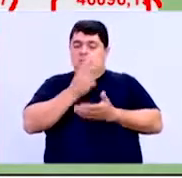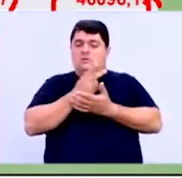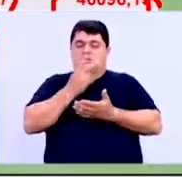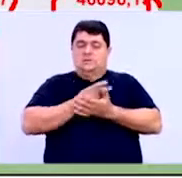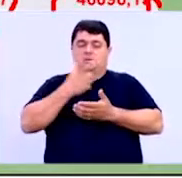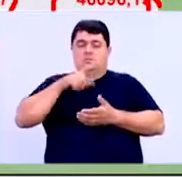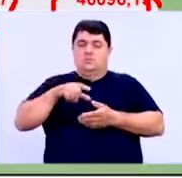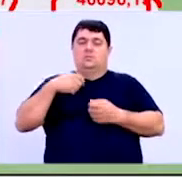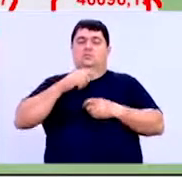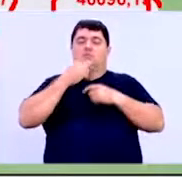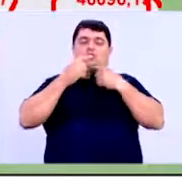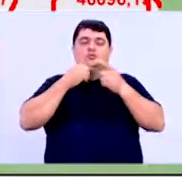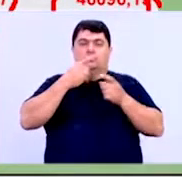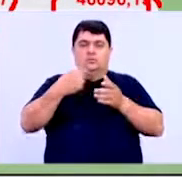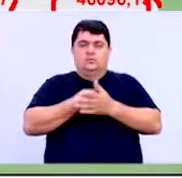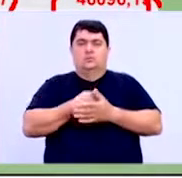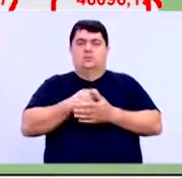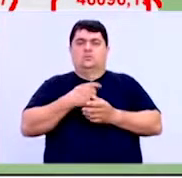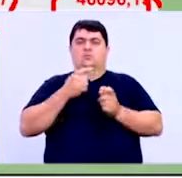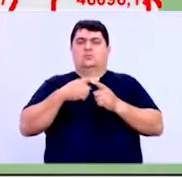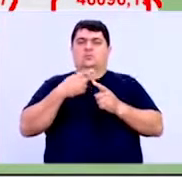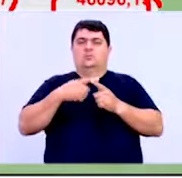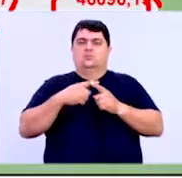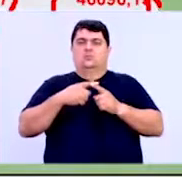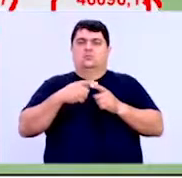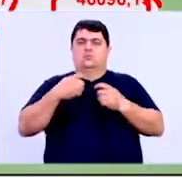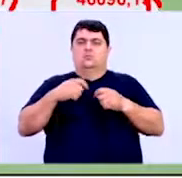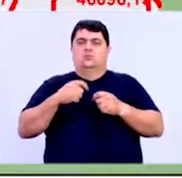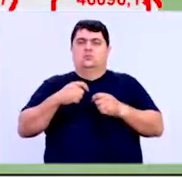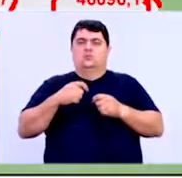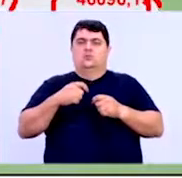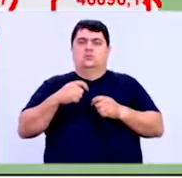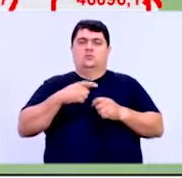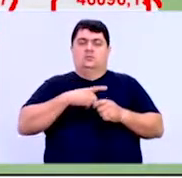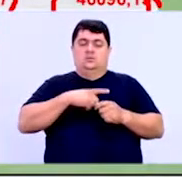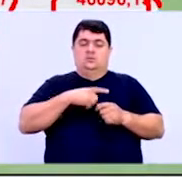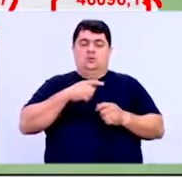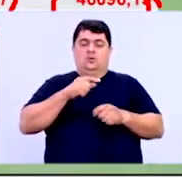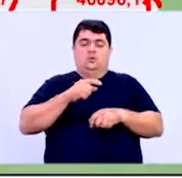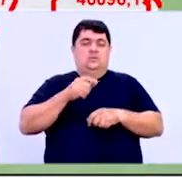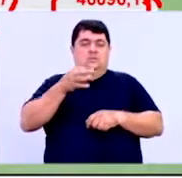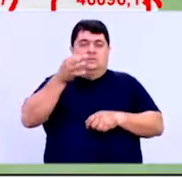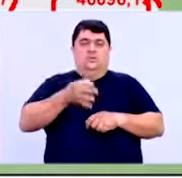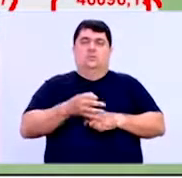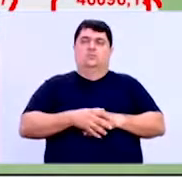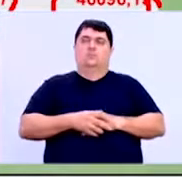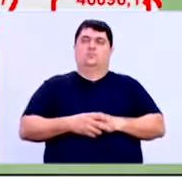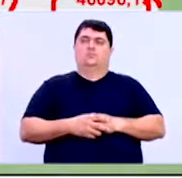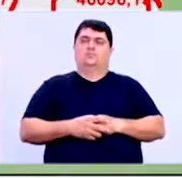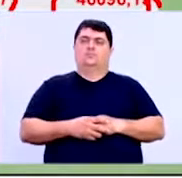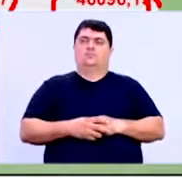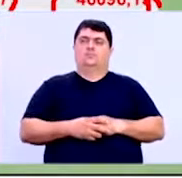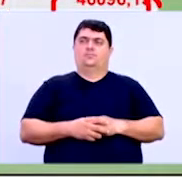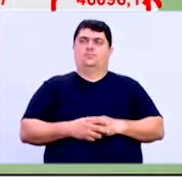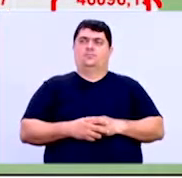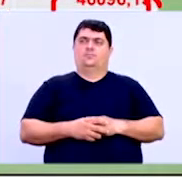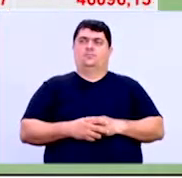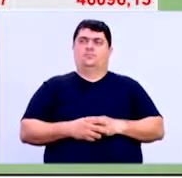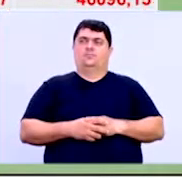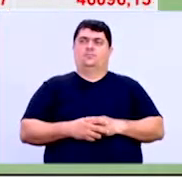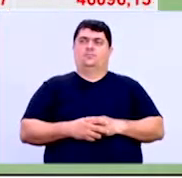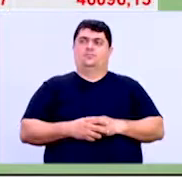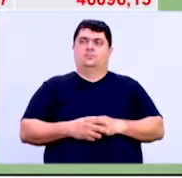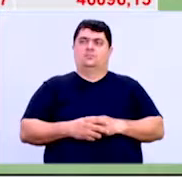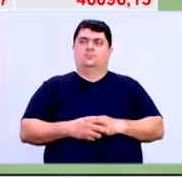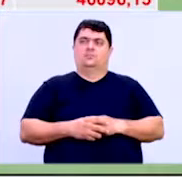dúvidas, porque necessariamente ele precisa ser preciso. Tá. Né? Vamos lá, professor. Aí o que vai somar para chegar em todas